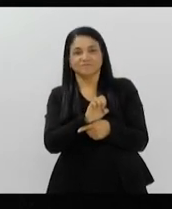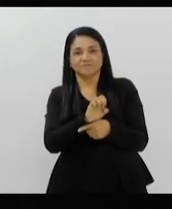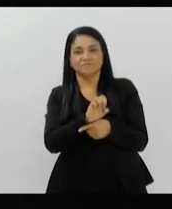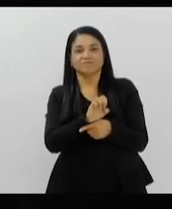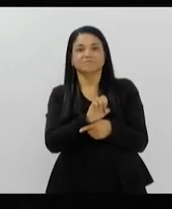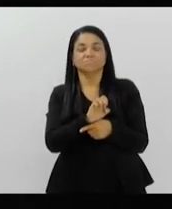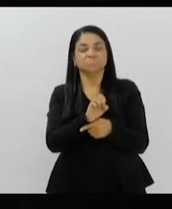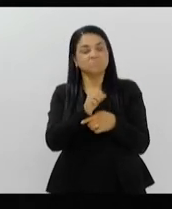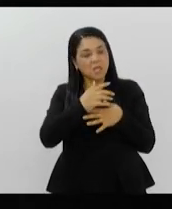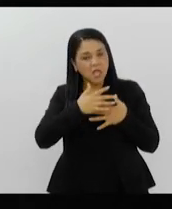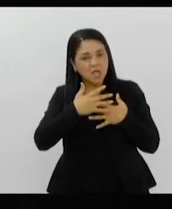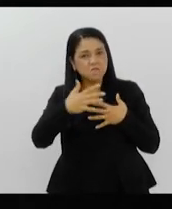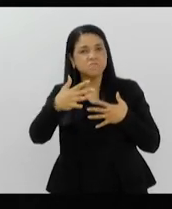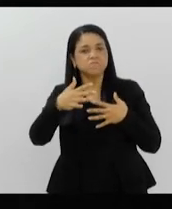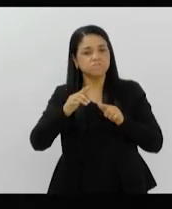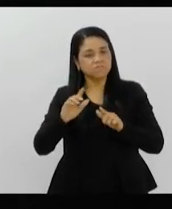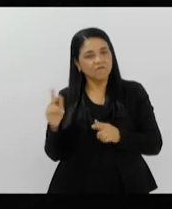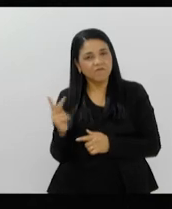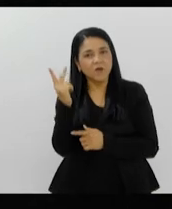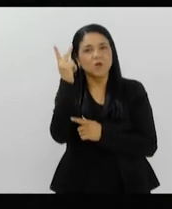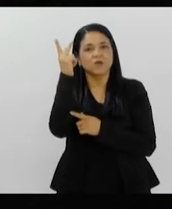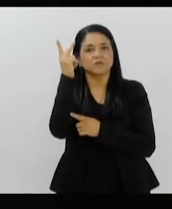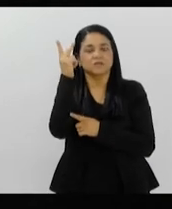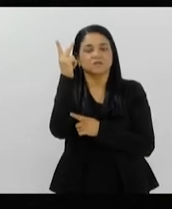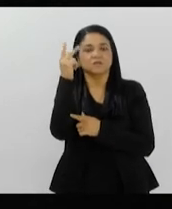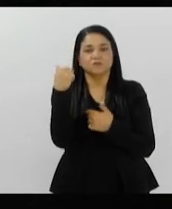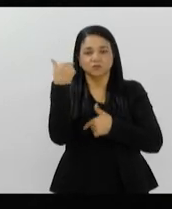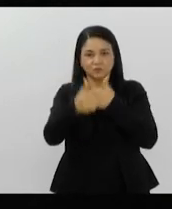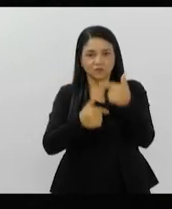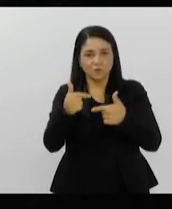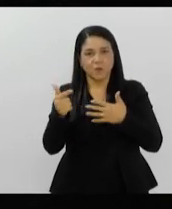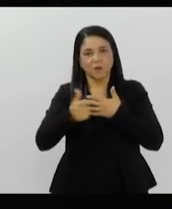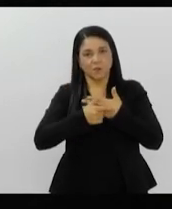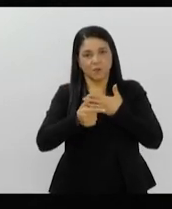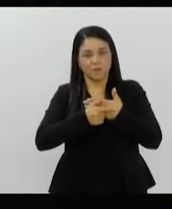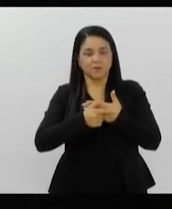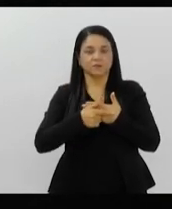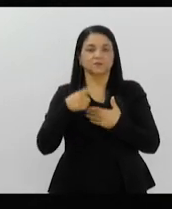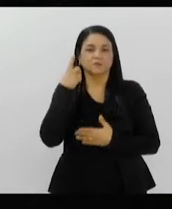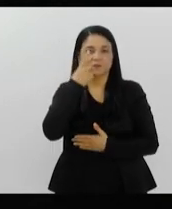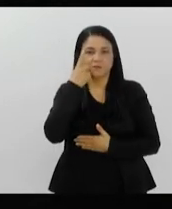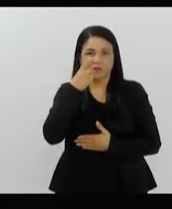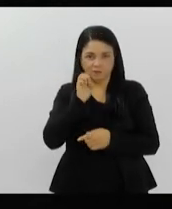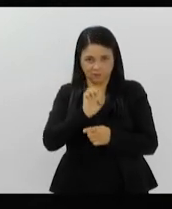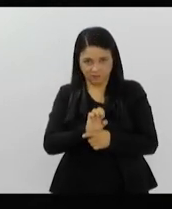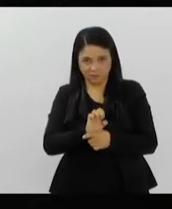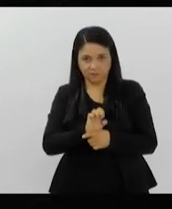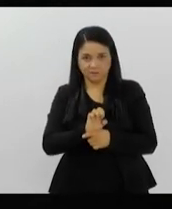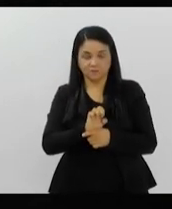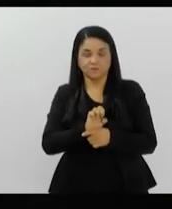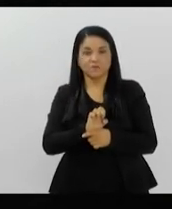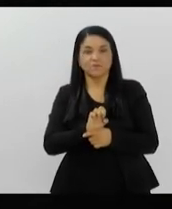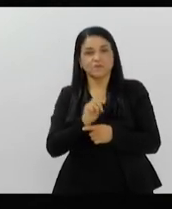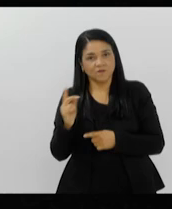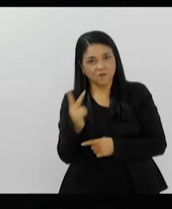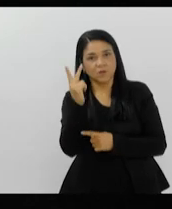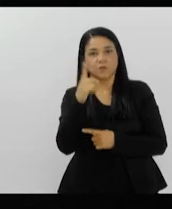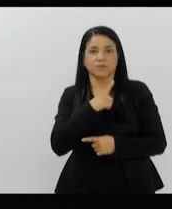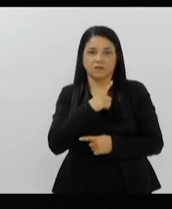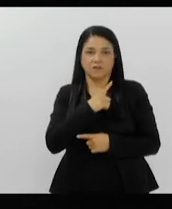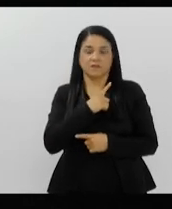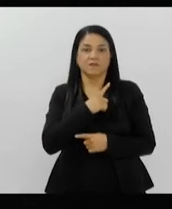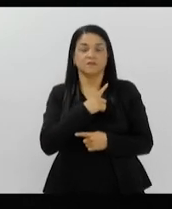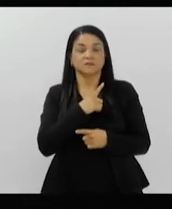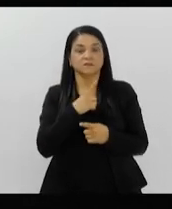mais intensidade para a valorização do trabalho e do papel dos deputados estaduais. Digo isso porque estamos